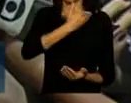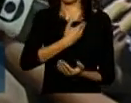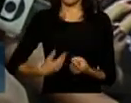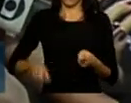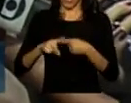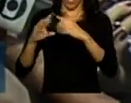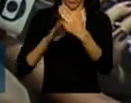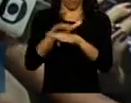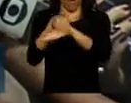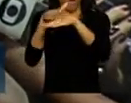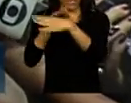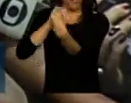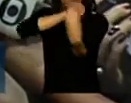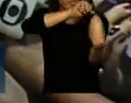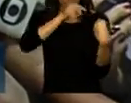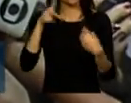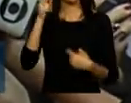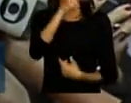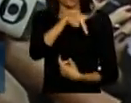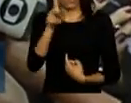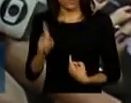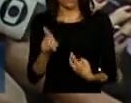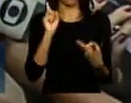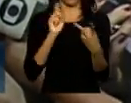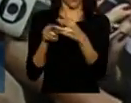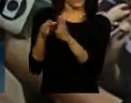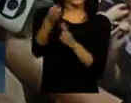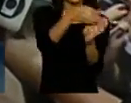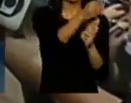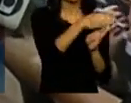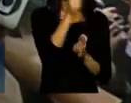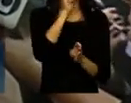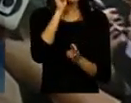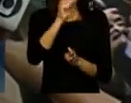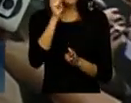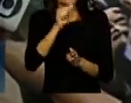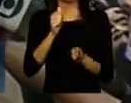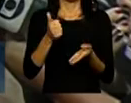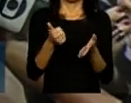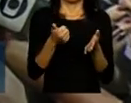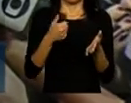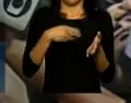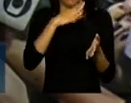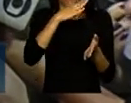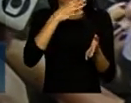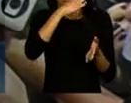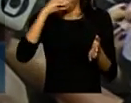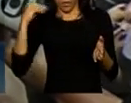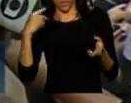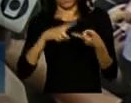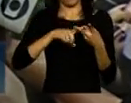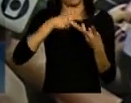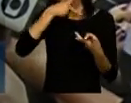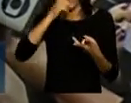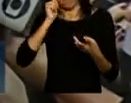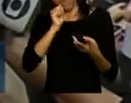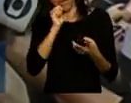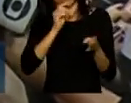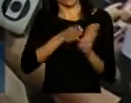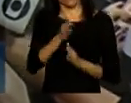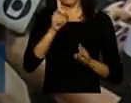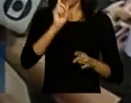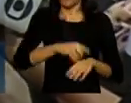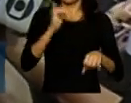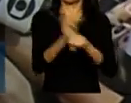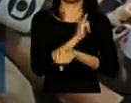professoras divulgação Geral de orientação tanto as meninas pré-adolescentes quanto aos pais e mães essa estratégia